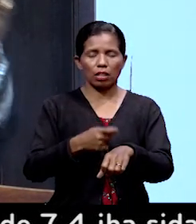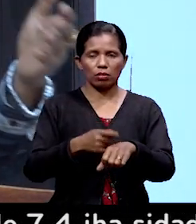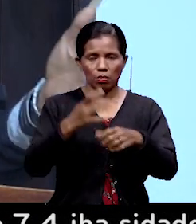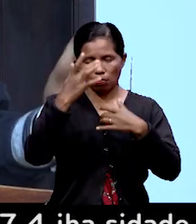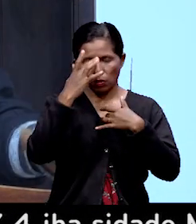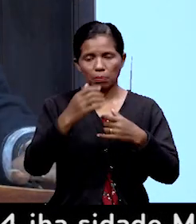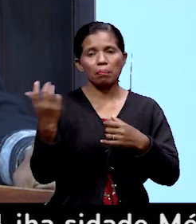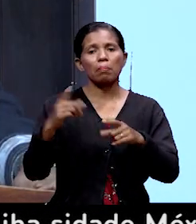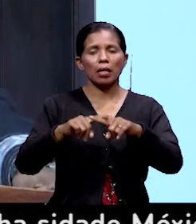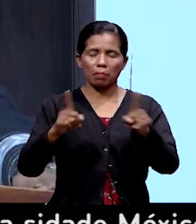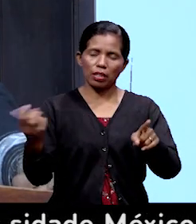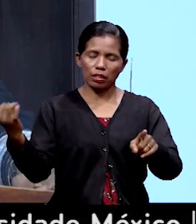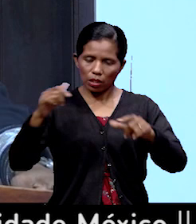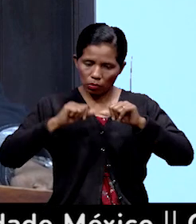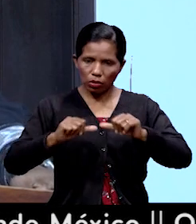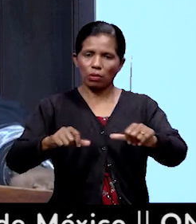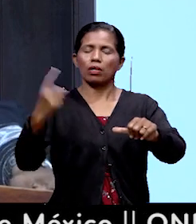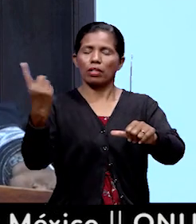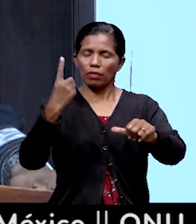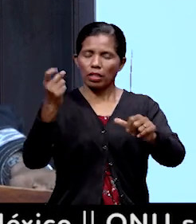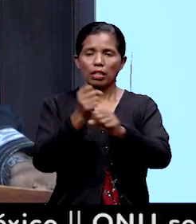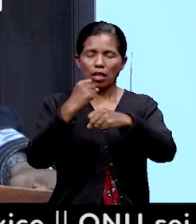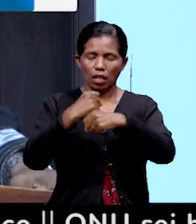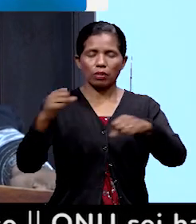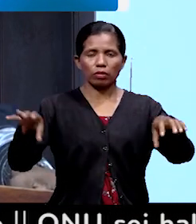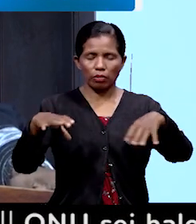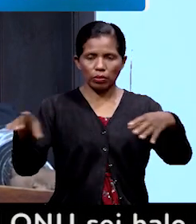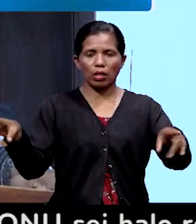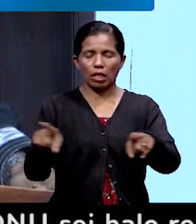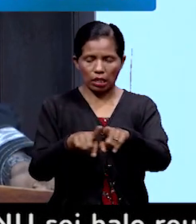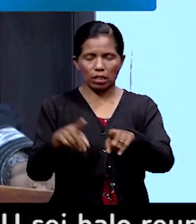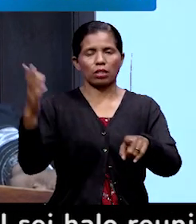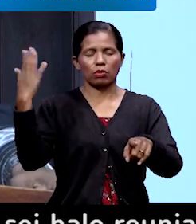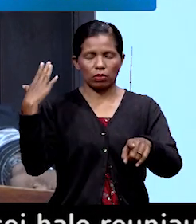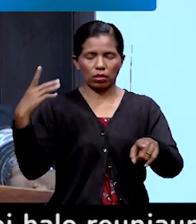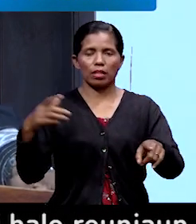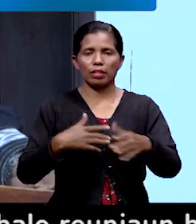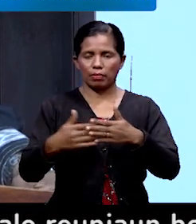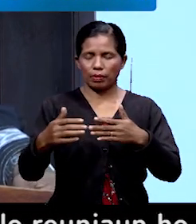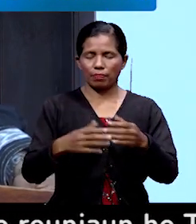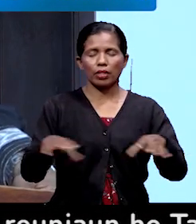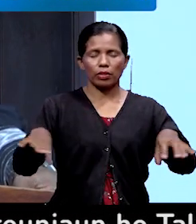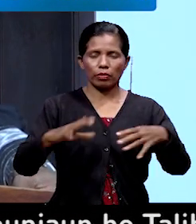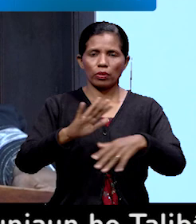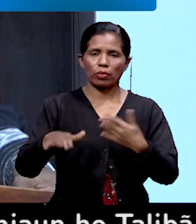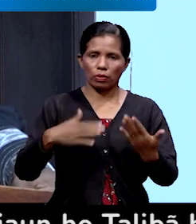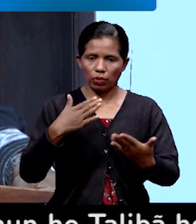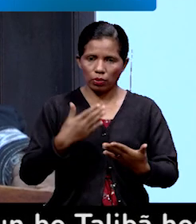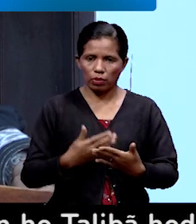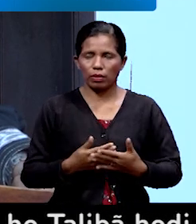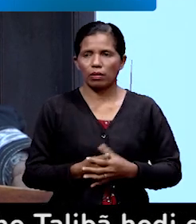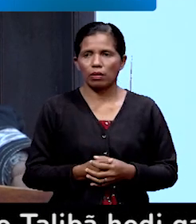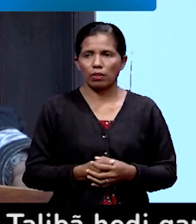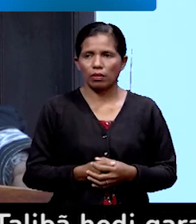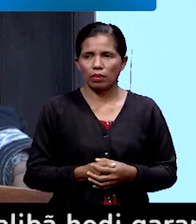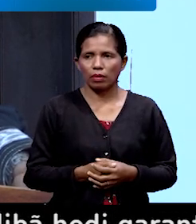fazer halau serviço tudo normalidade tudo bem nessa vai bem e serviço Roto em